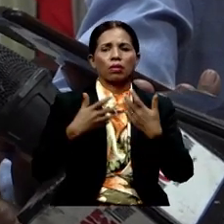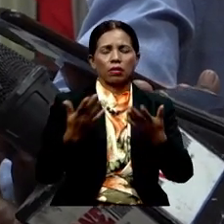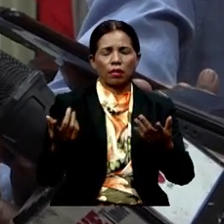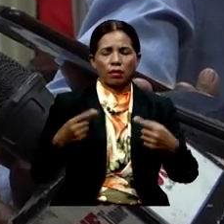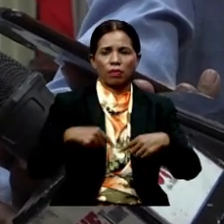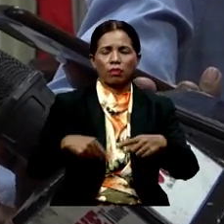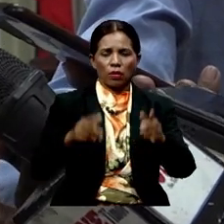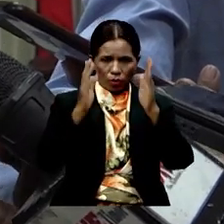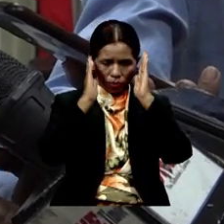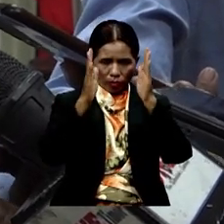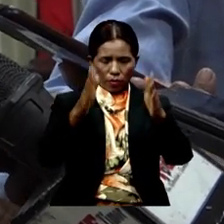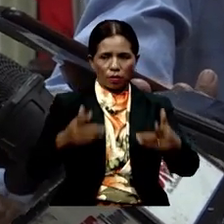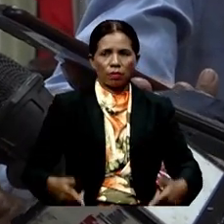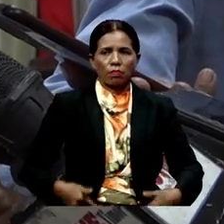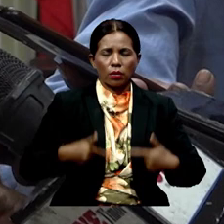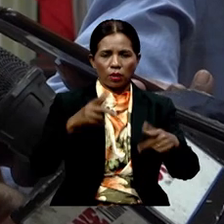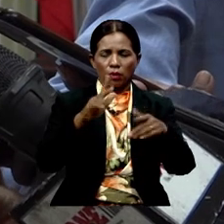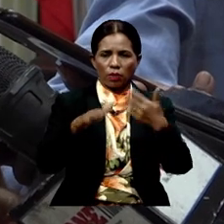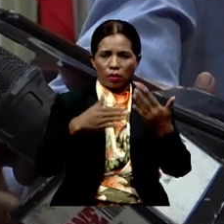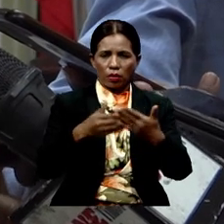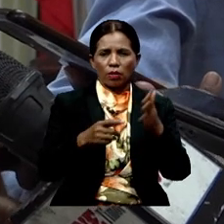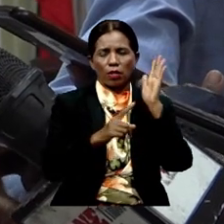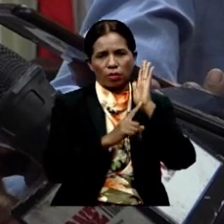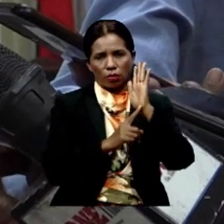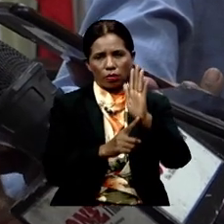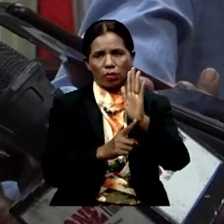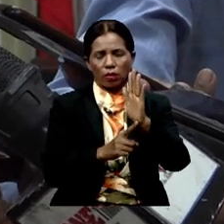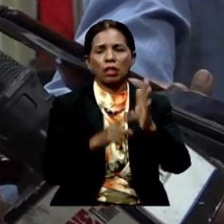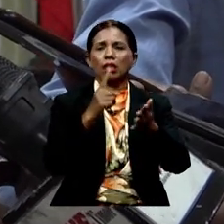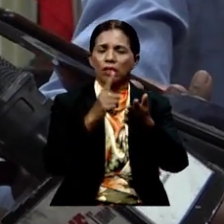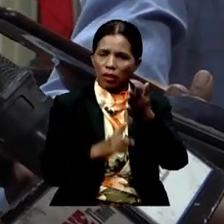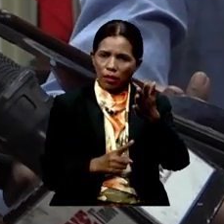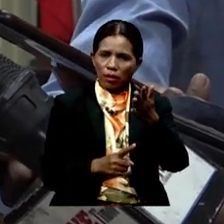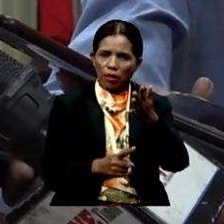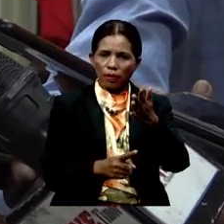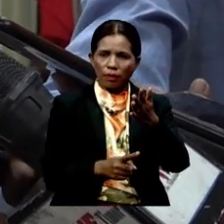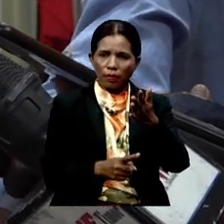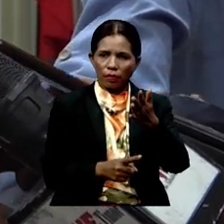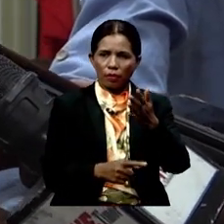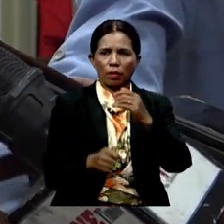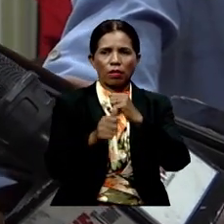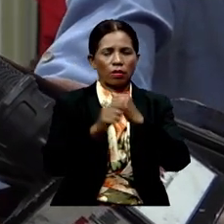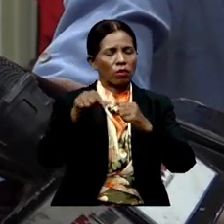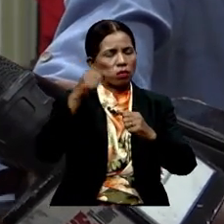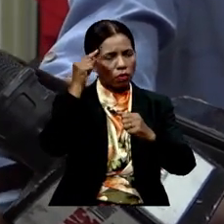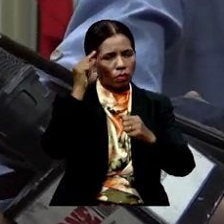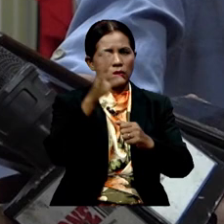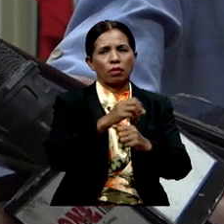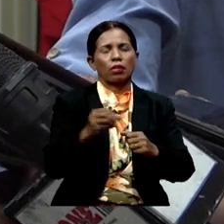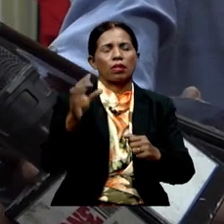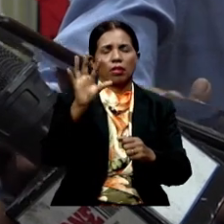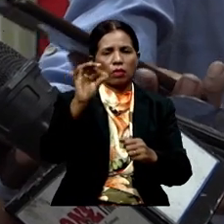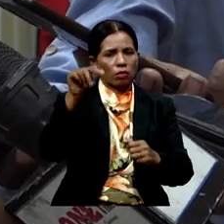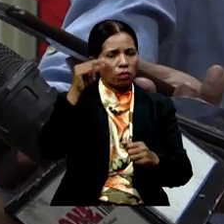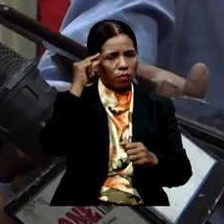fó atenção para Mouris comunidade irané, tu informa, saída maca ação governativa e a nono governo